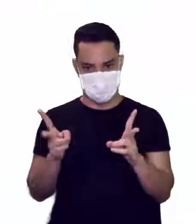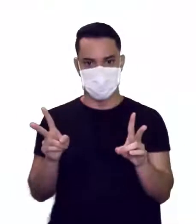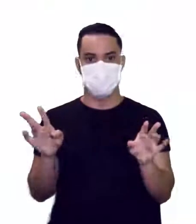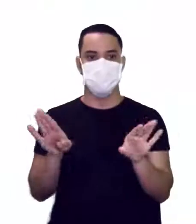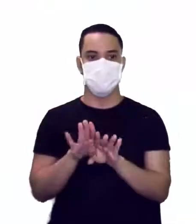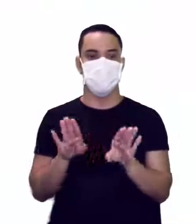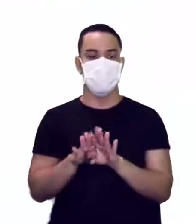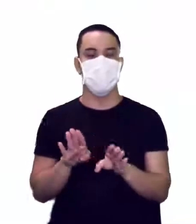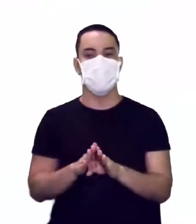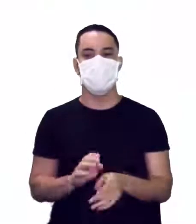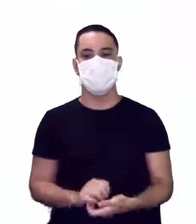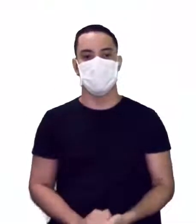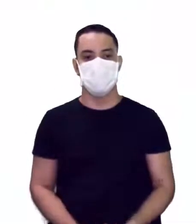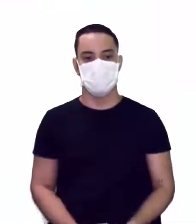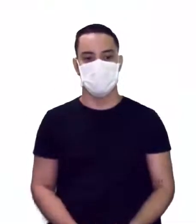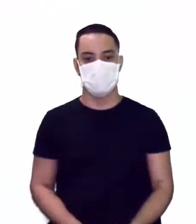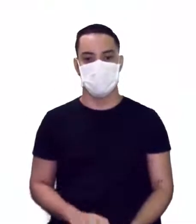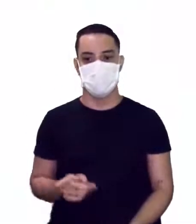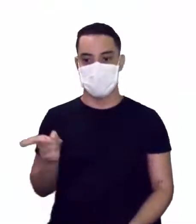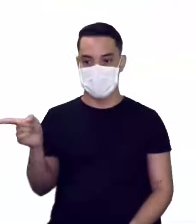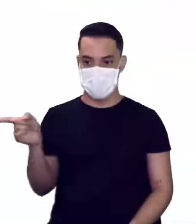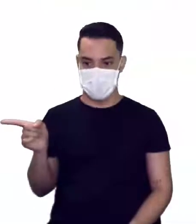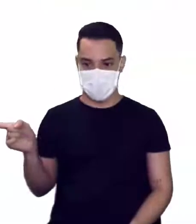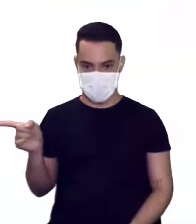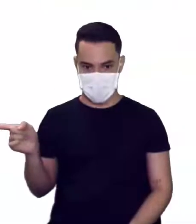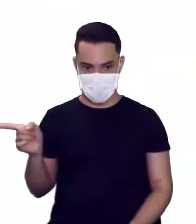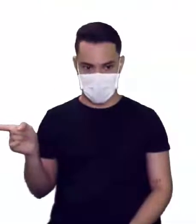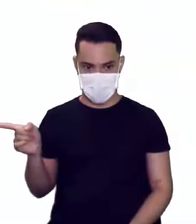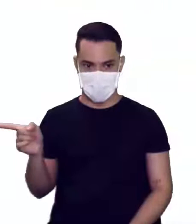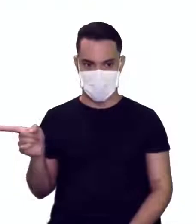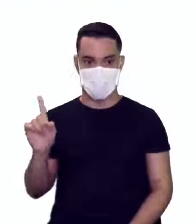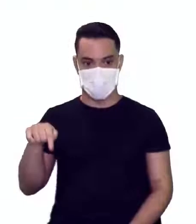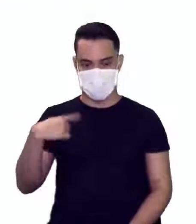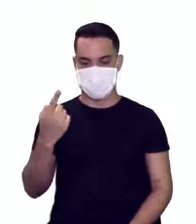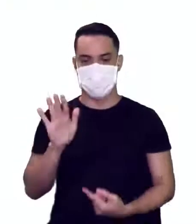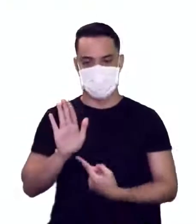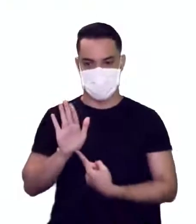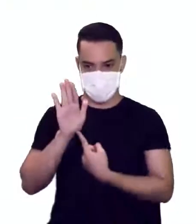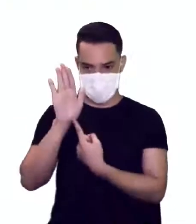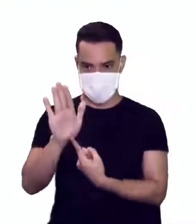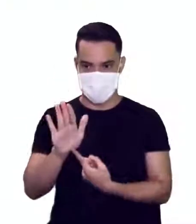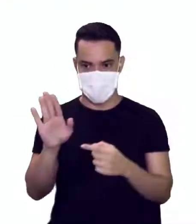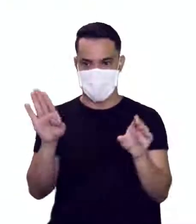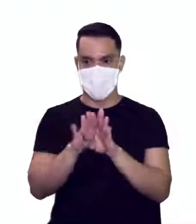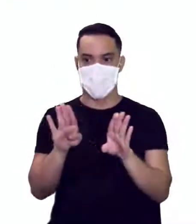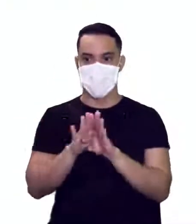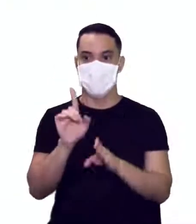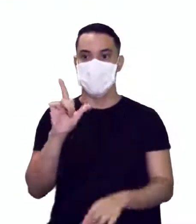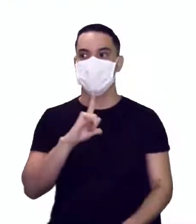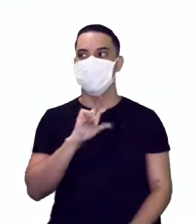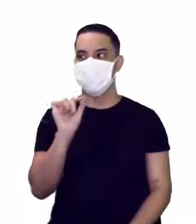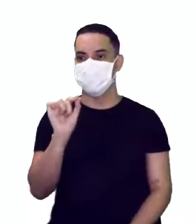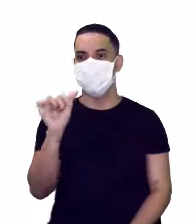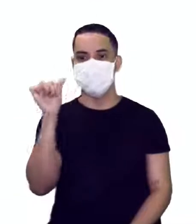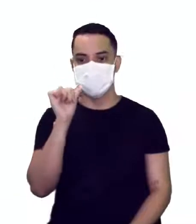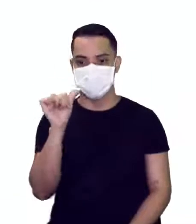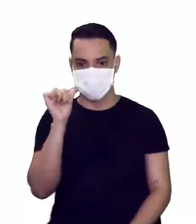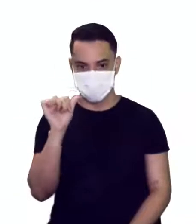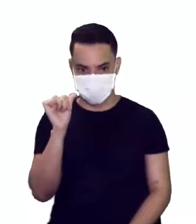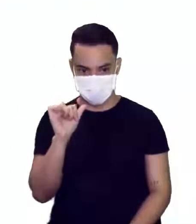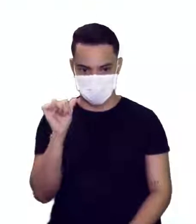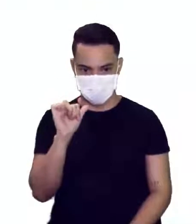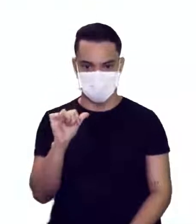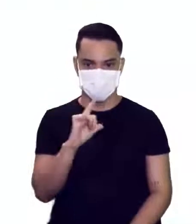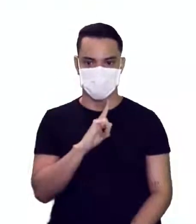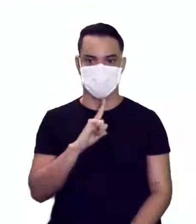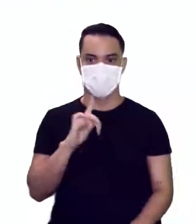valor. Na figura abaixo aqui, que eu vou colocar para vocês, vemos que a menina, ao encostar em uma